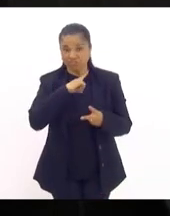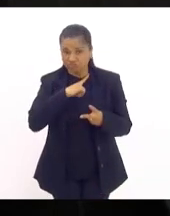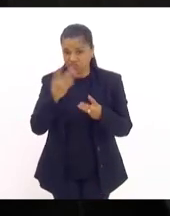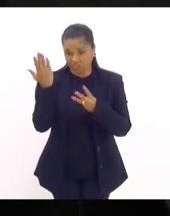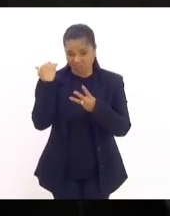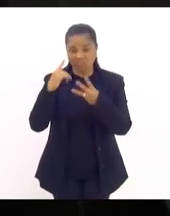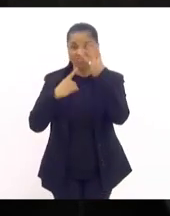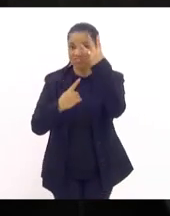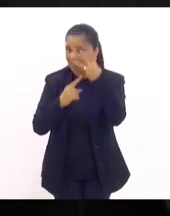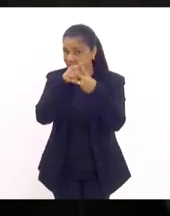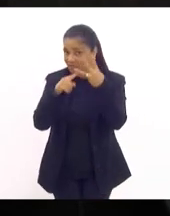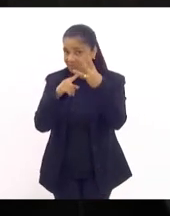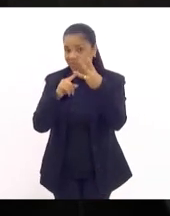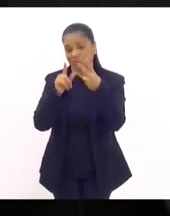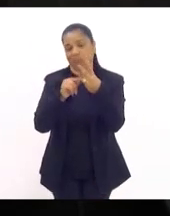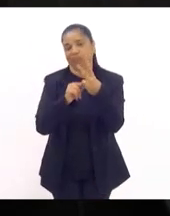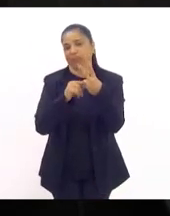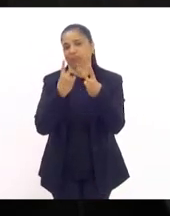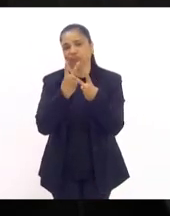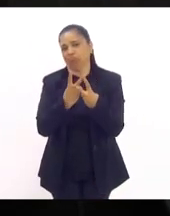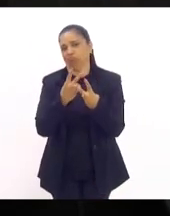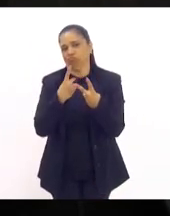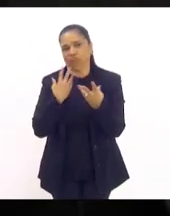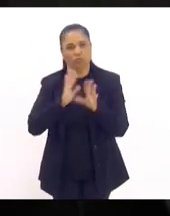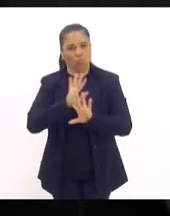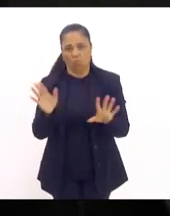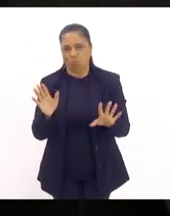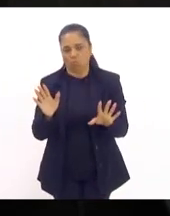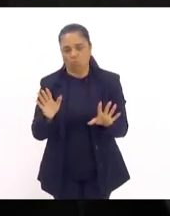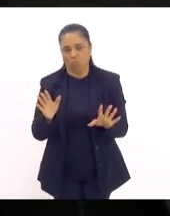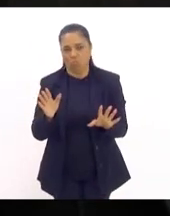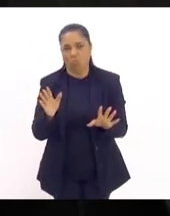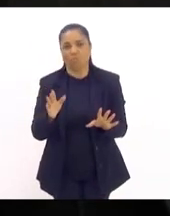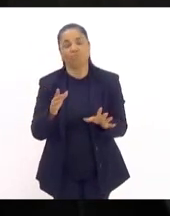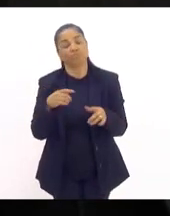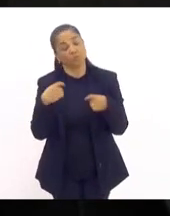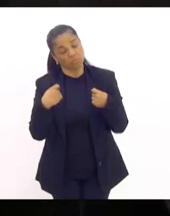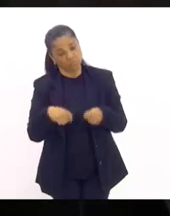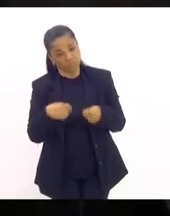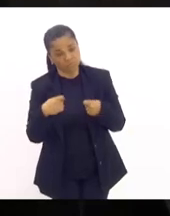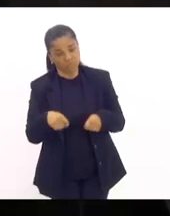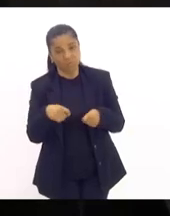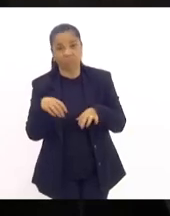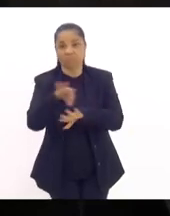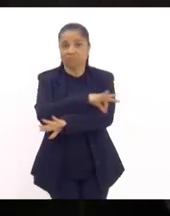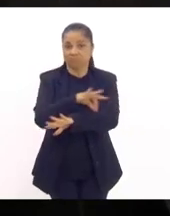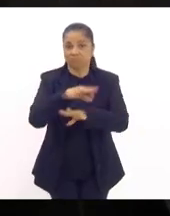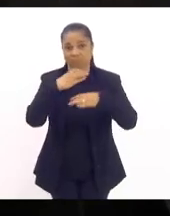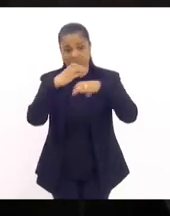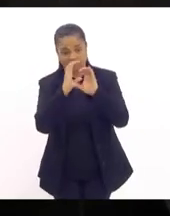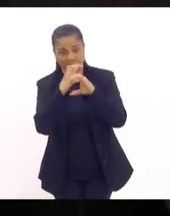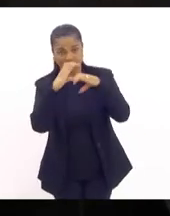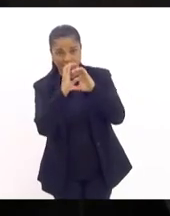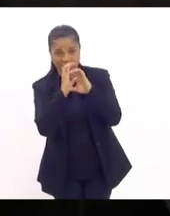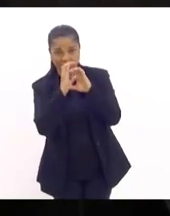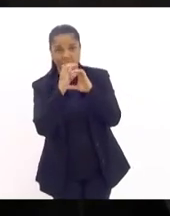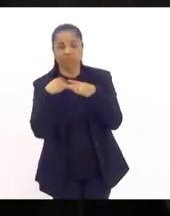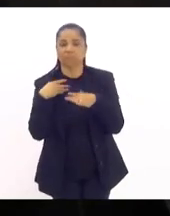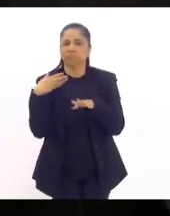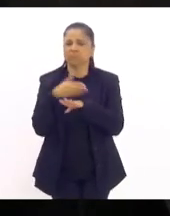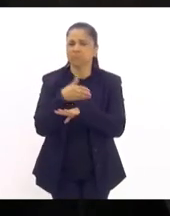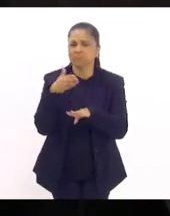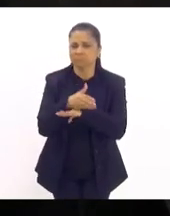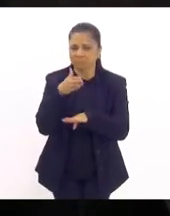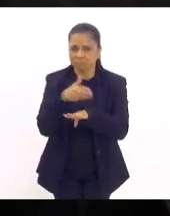dois. Então, é necessário também que engenheiros e arquitetos participem cada